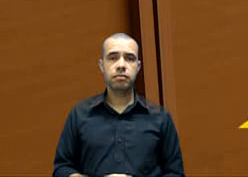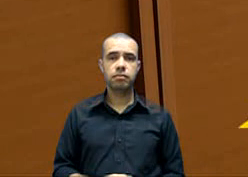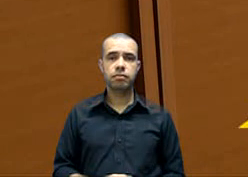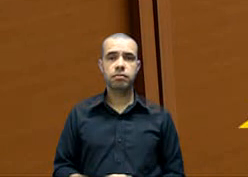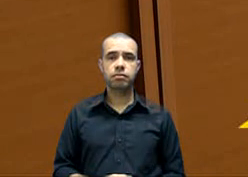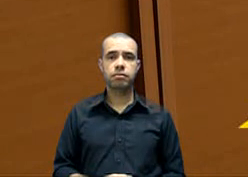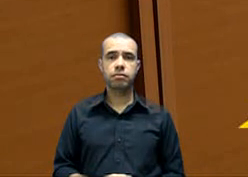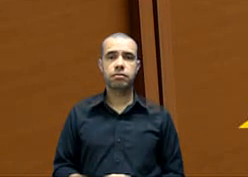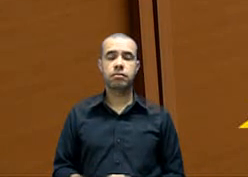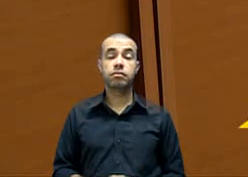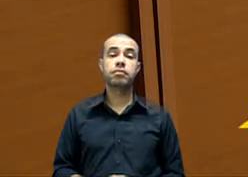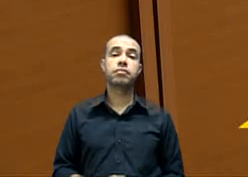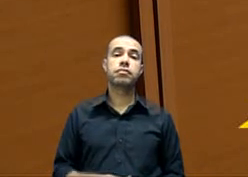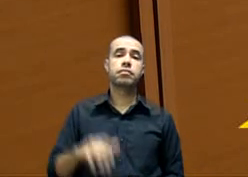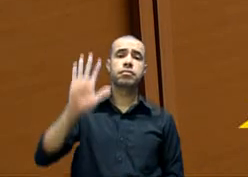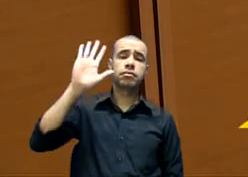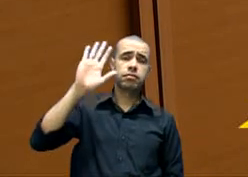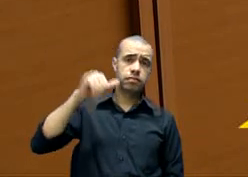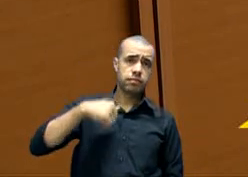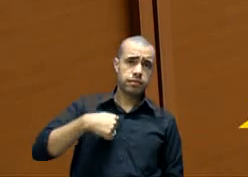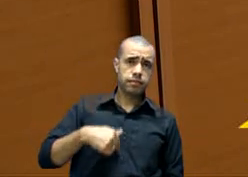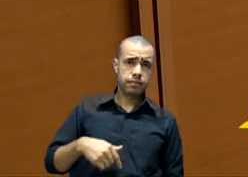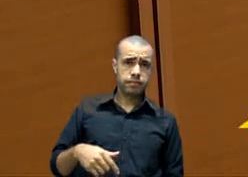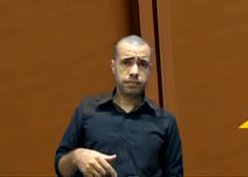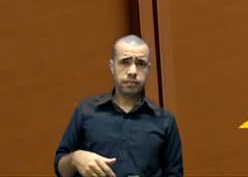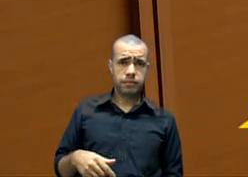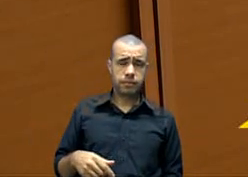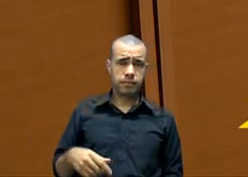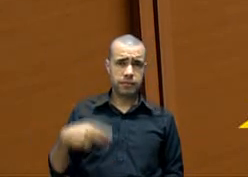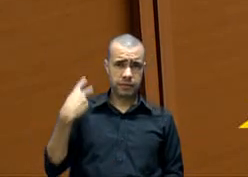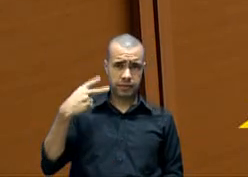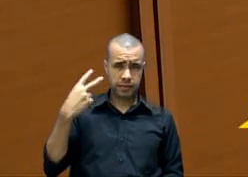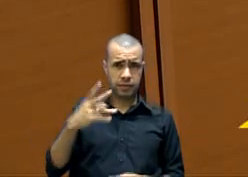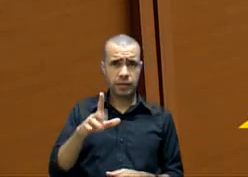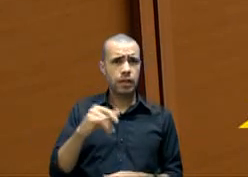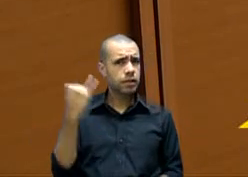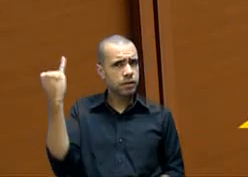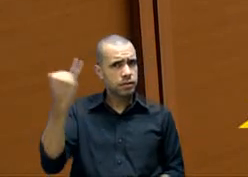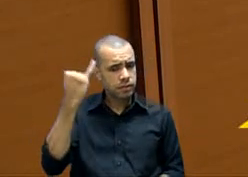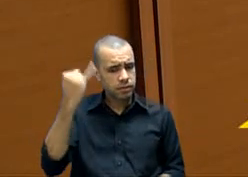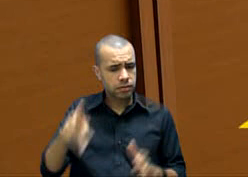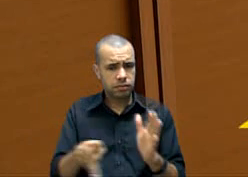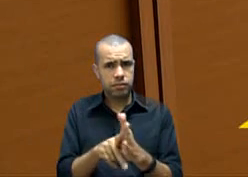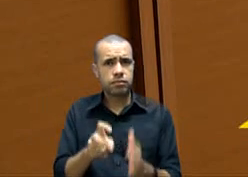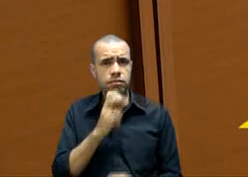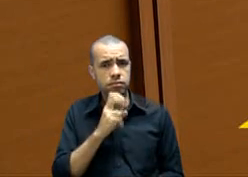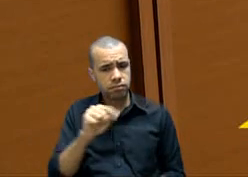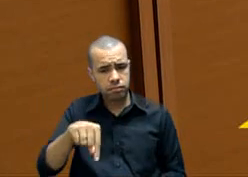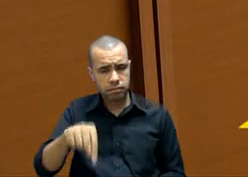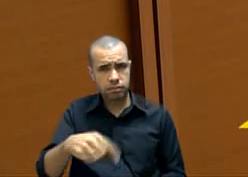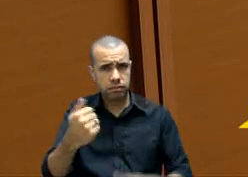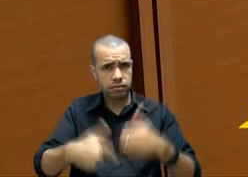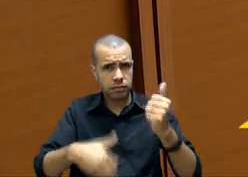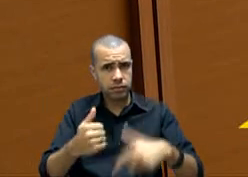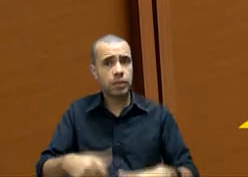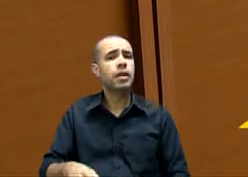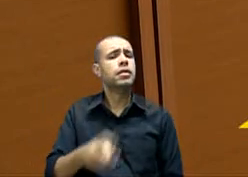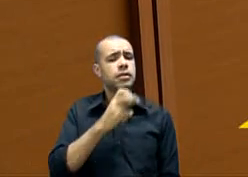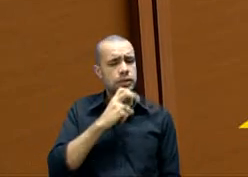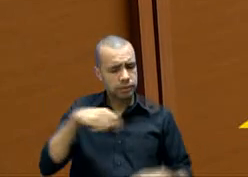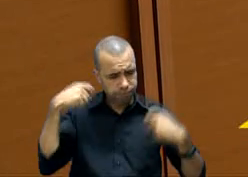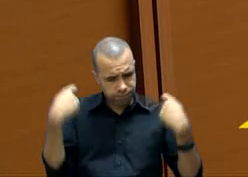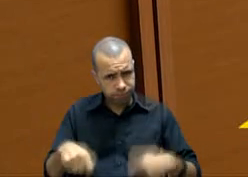também. Vereador, é muito importante a gente falar sobre a cidade, aquilo que o vereador Manga falou. Eu assino embaixo, Sorocaba realmente precisa